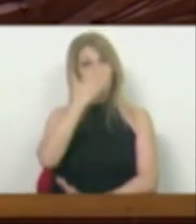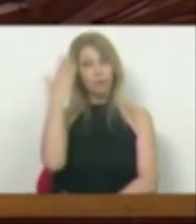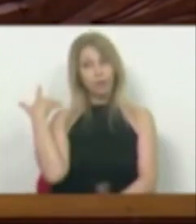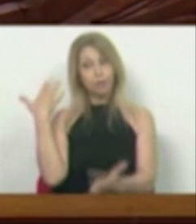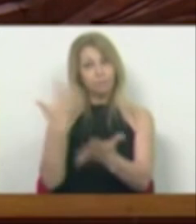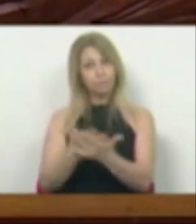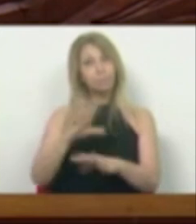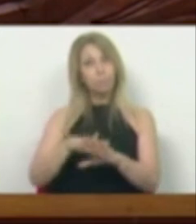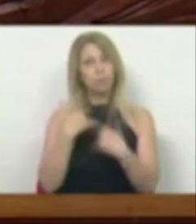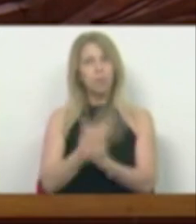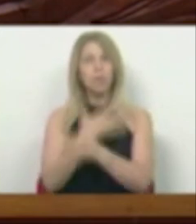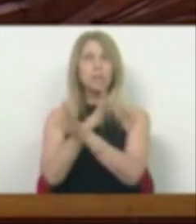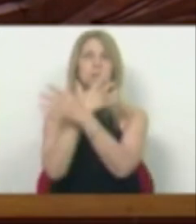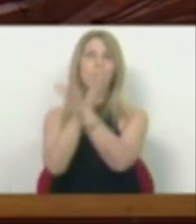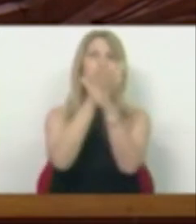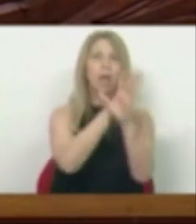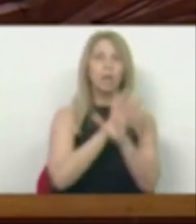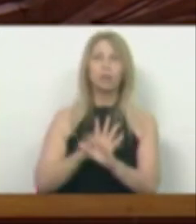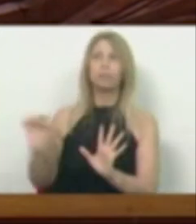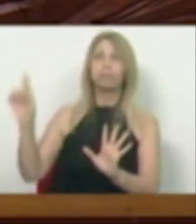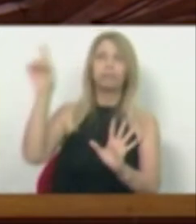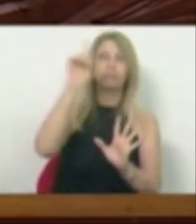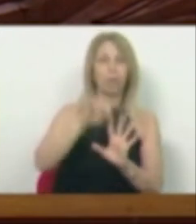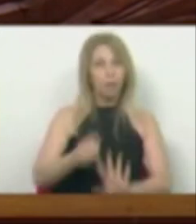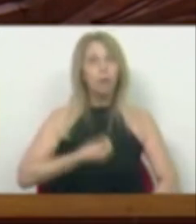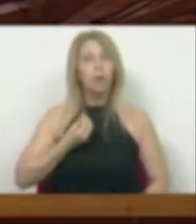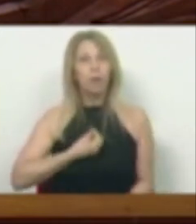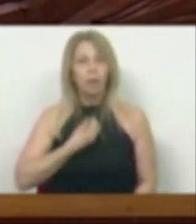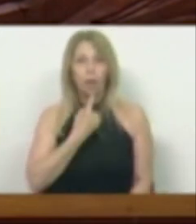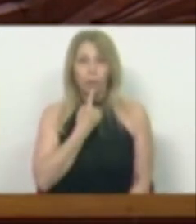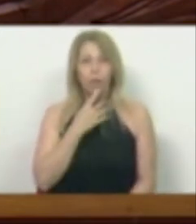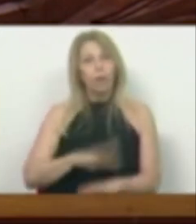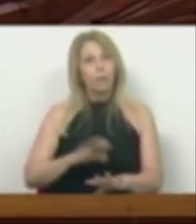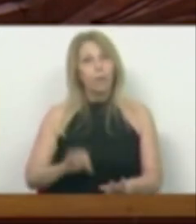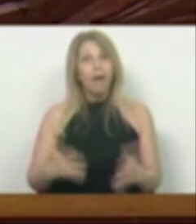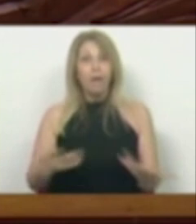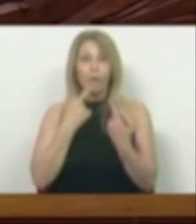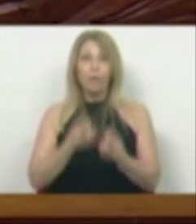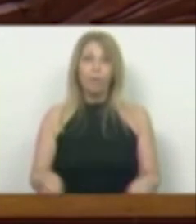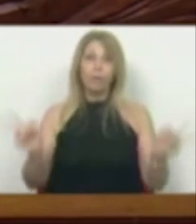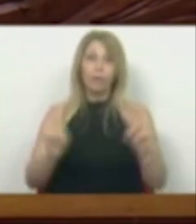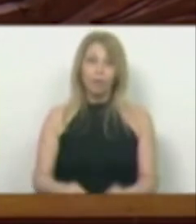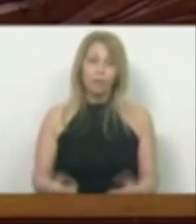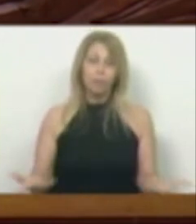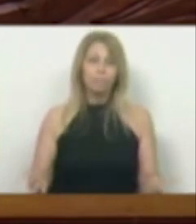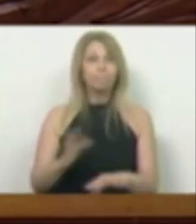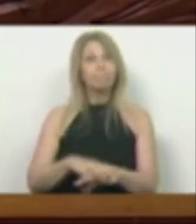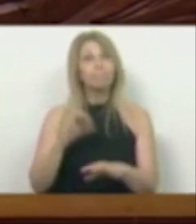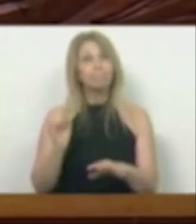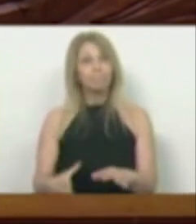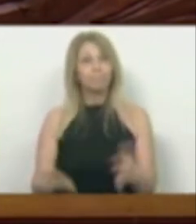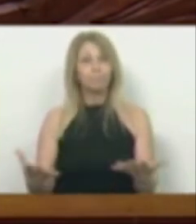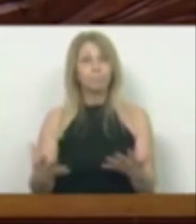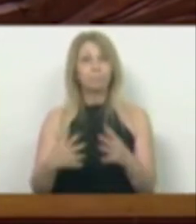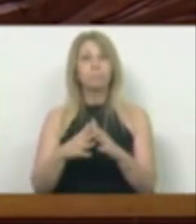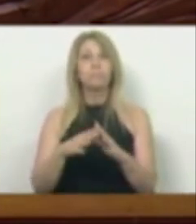uma vaga de incêndios de contornos muito preocupantes. É assim agora, de novo, para fazer face às consequências de uma